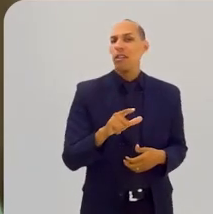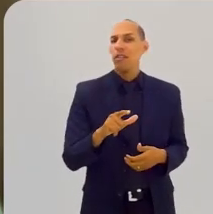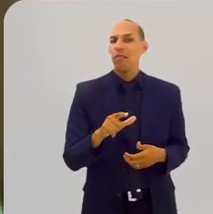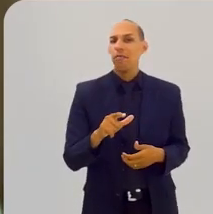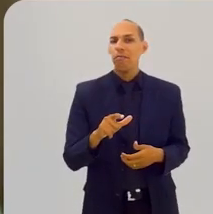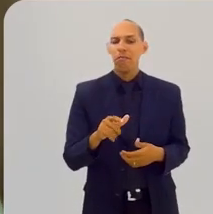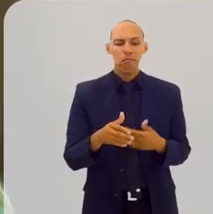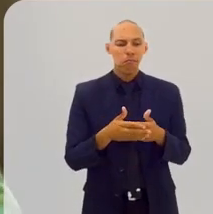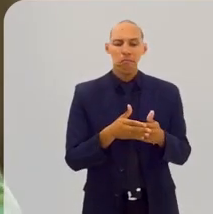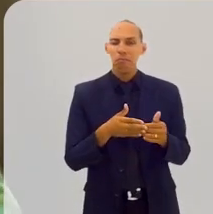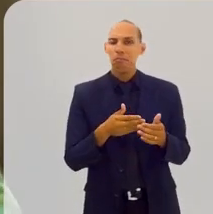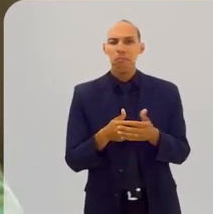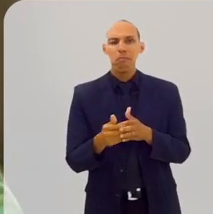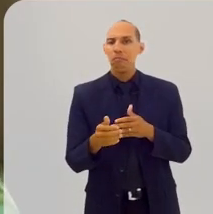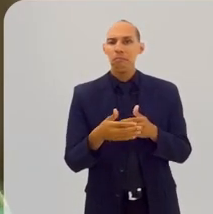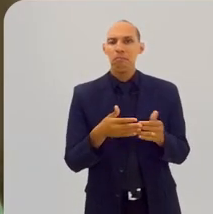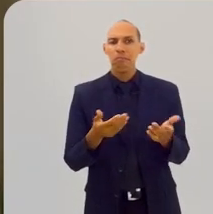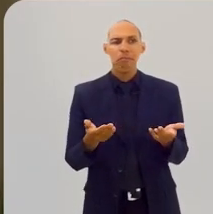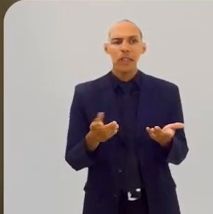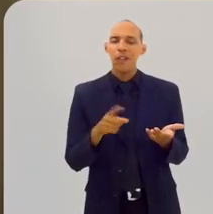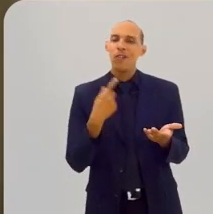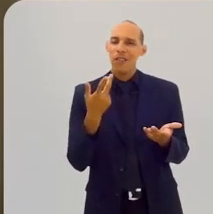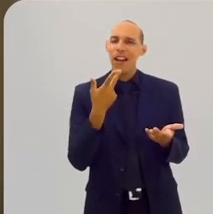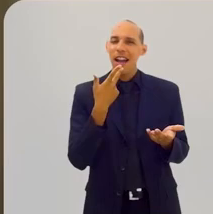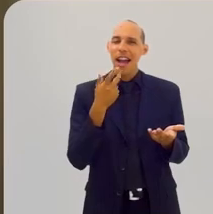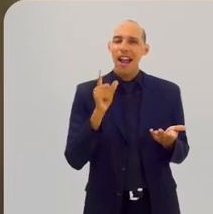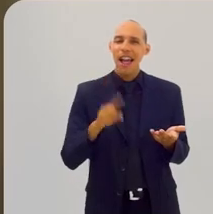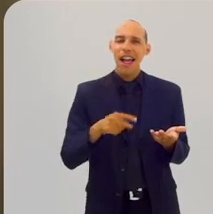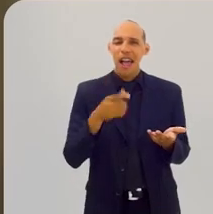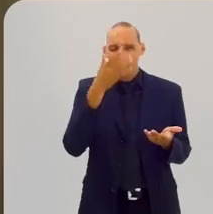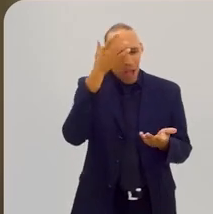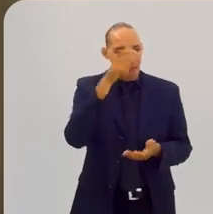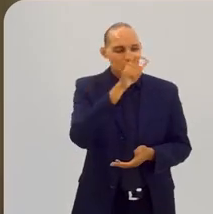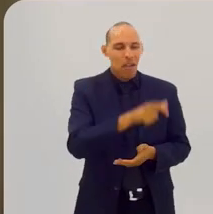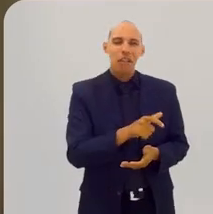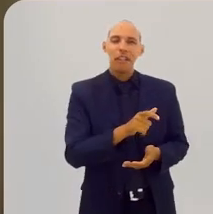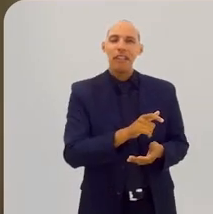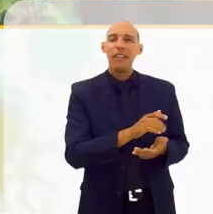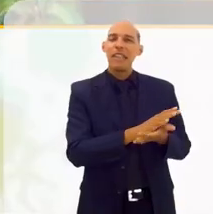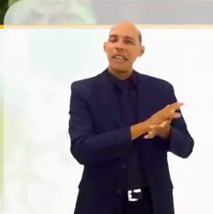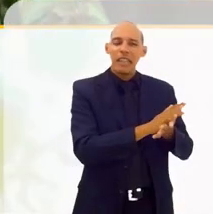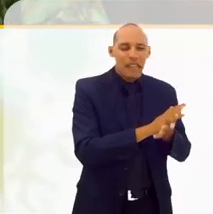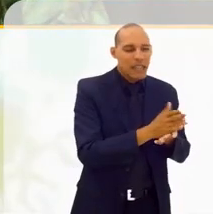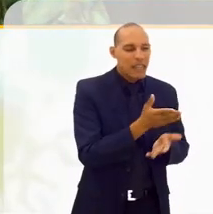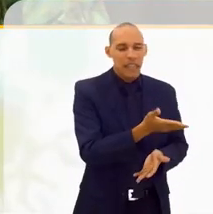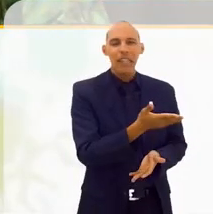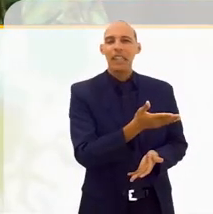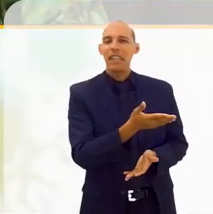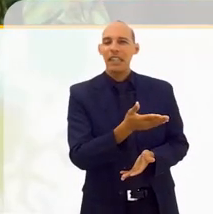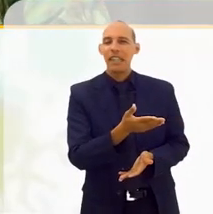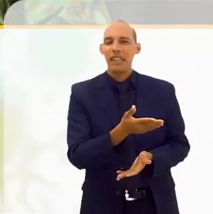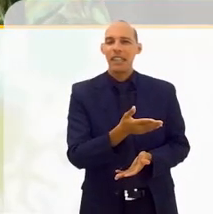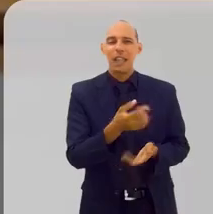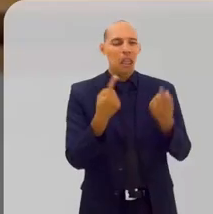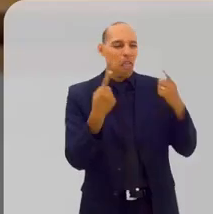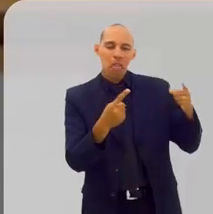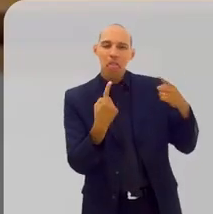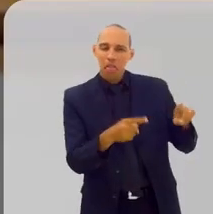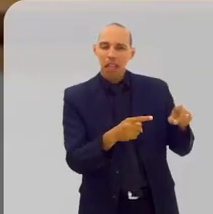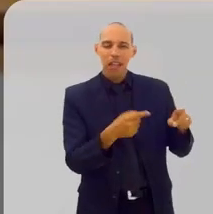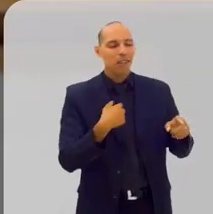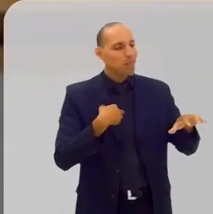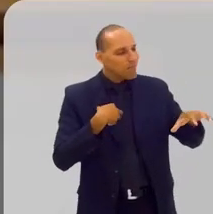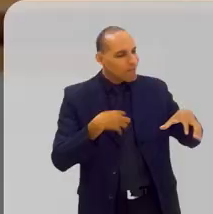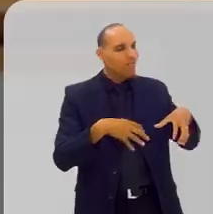mais pelo mais às vezes que a gente coloca marginalizado que a gente que a gente